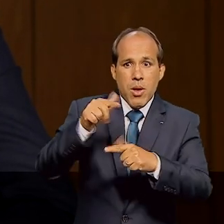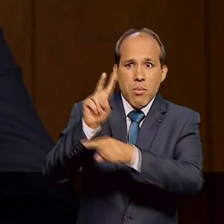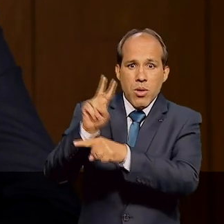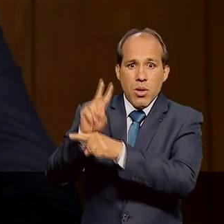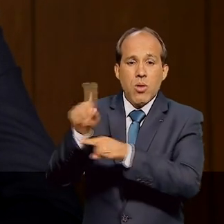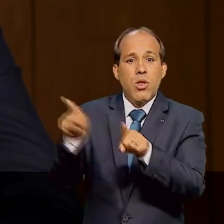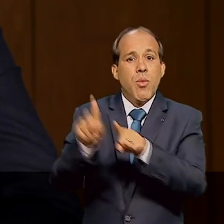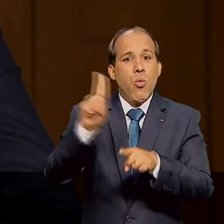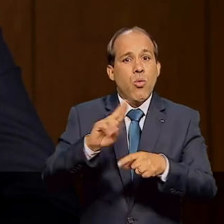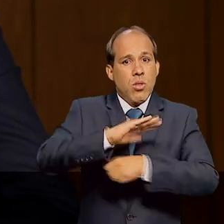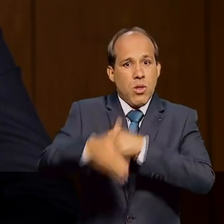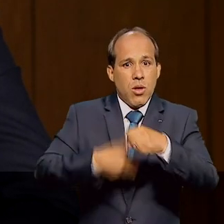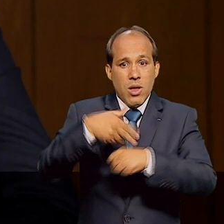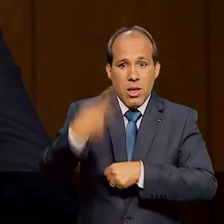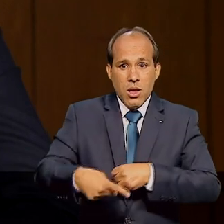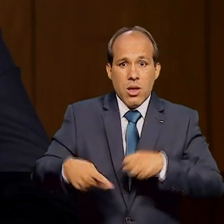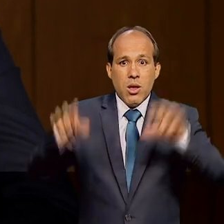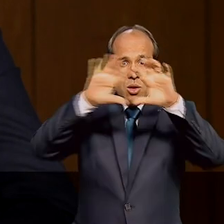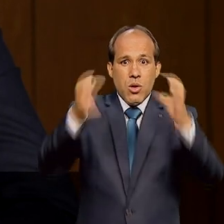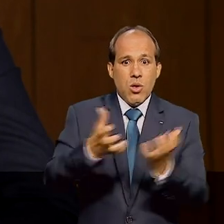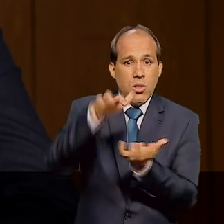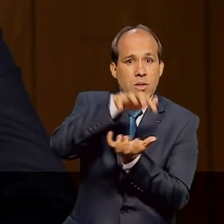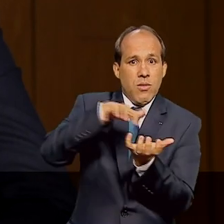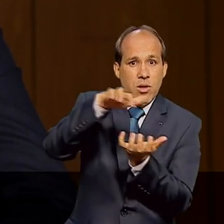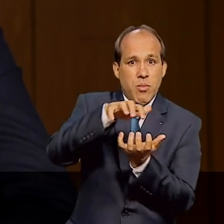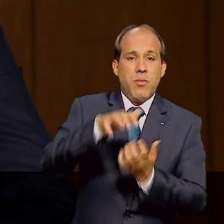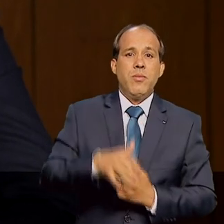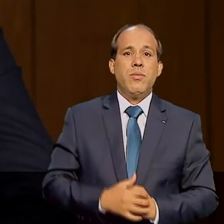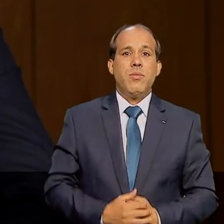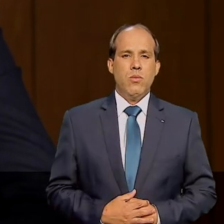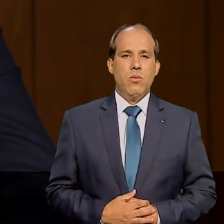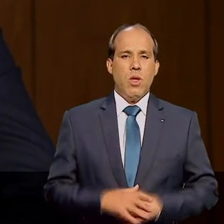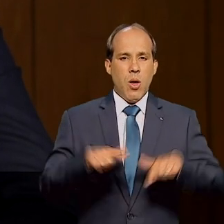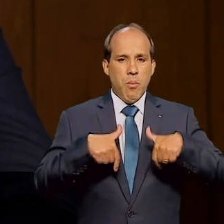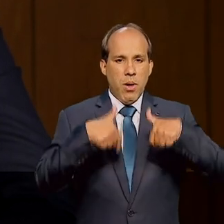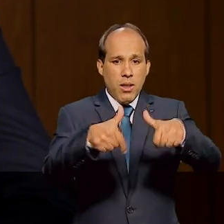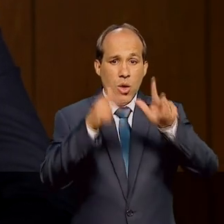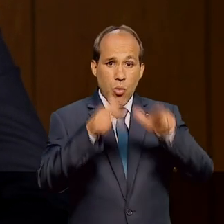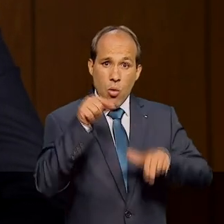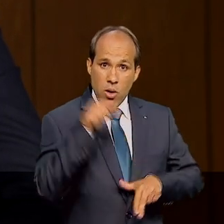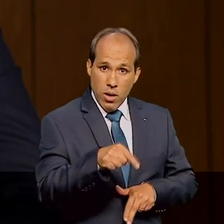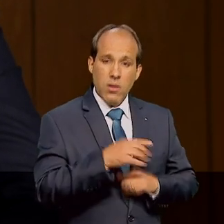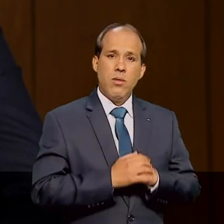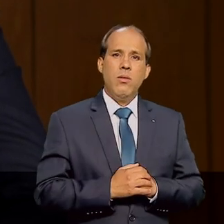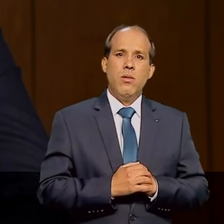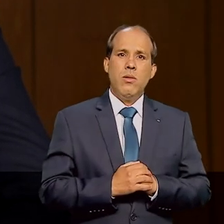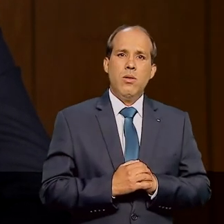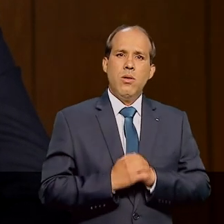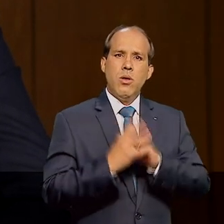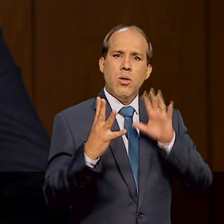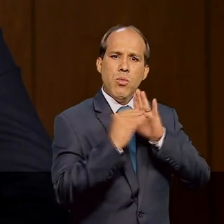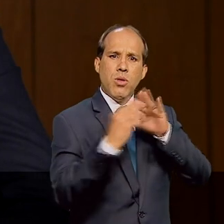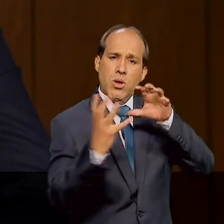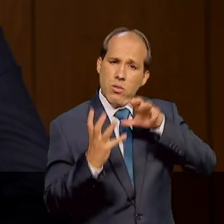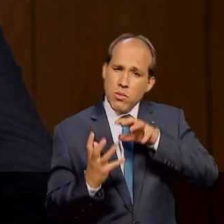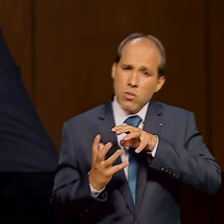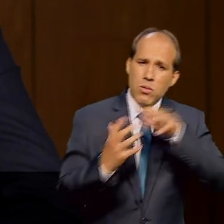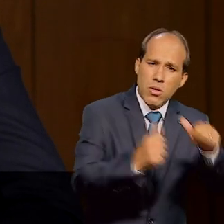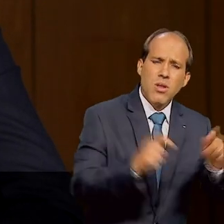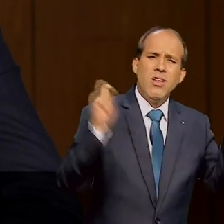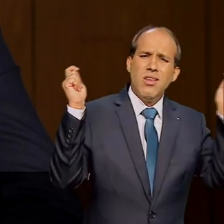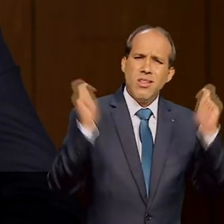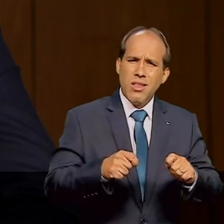de conservação e Uso Sustentável de nossos ecossistemas uma iniciativa deste tipo em âmbito internacional